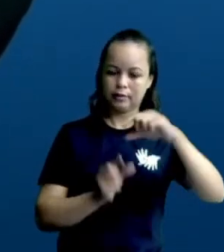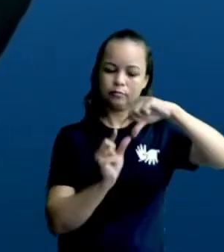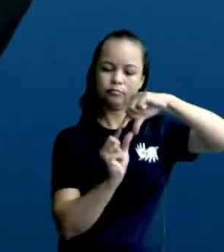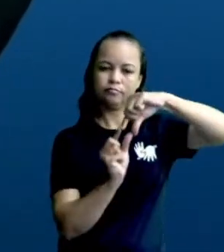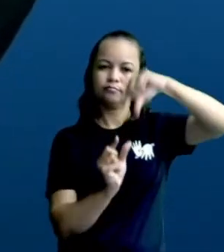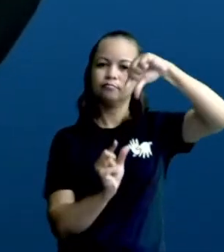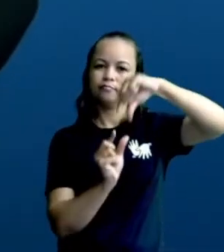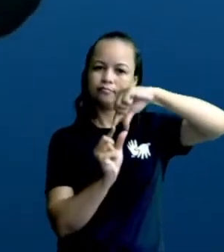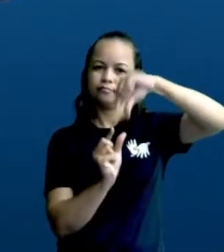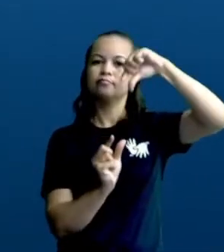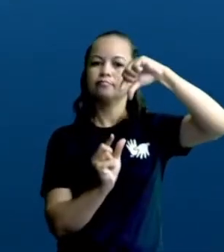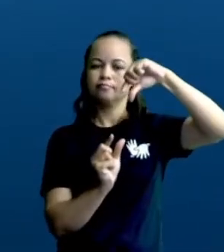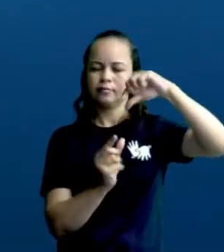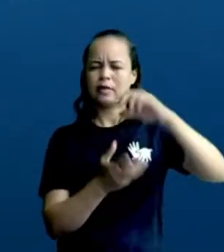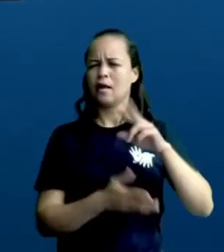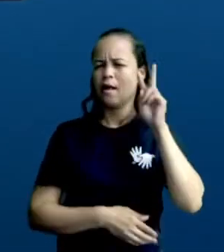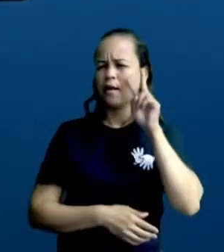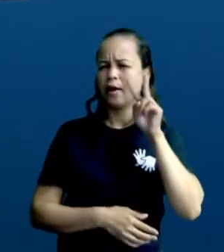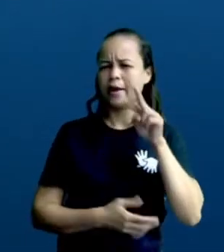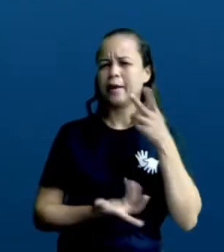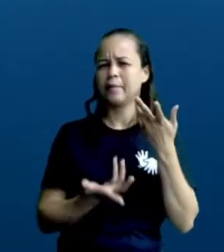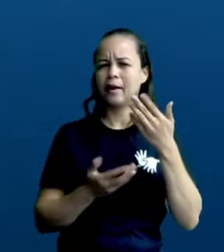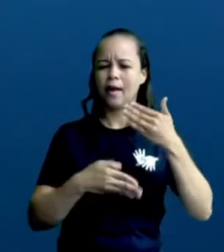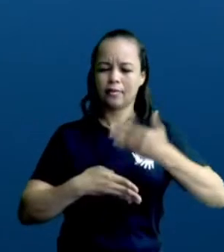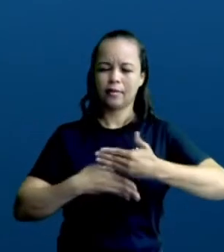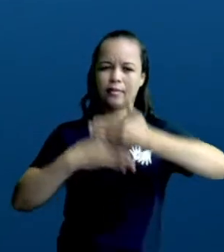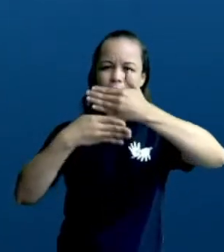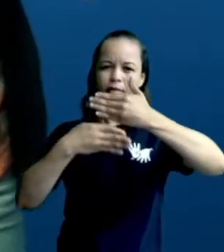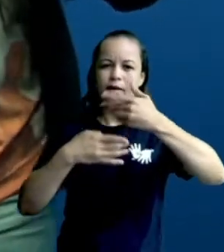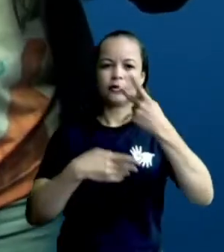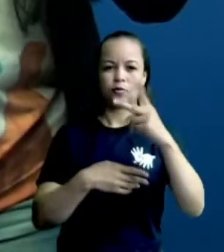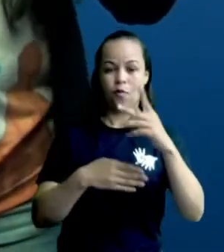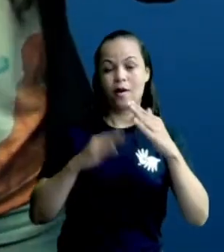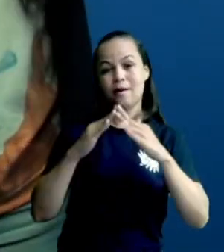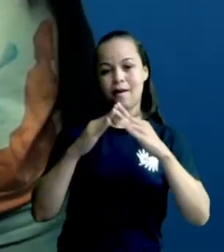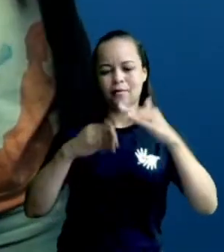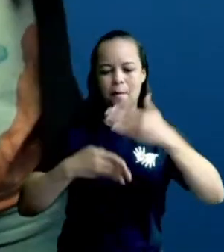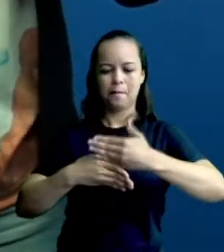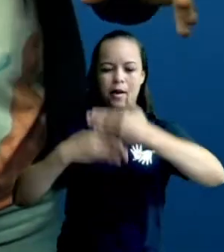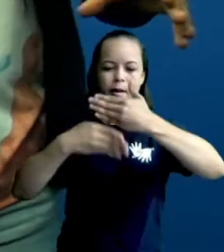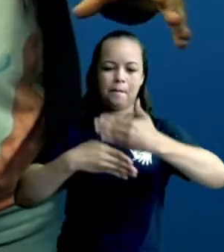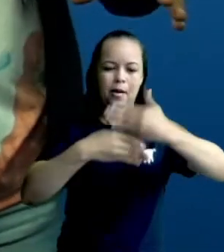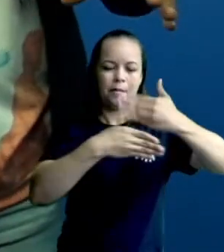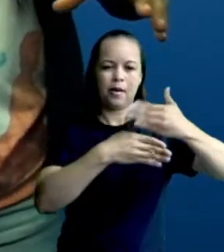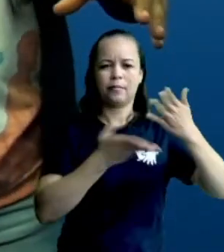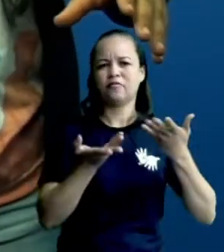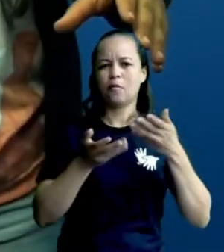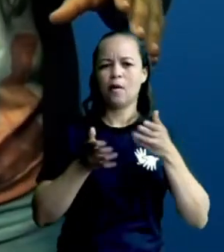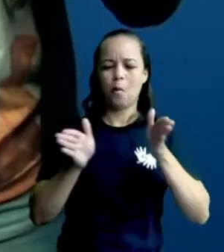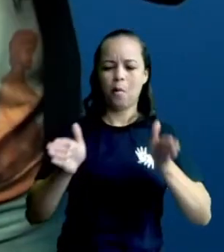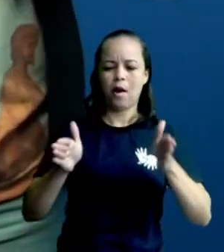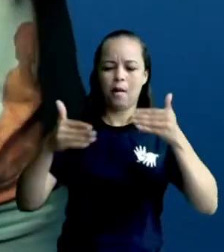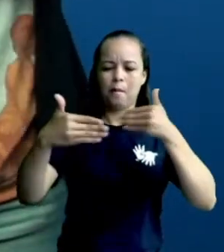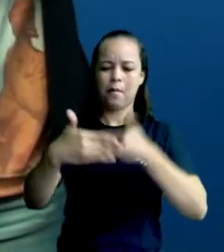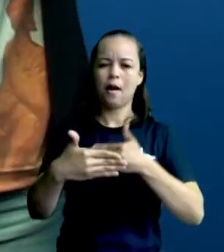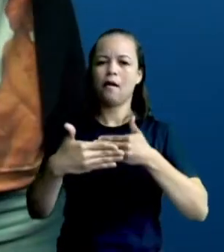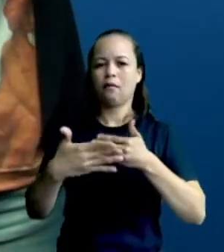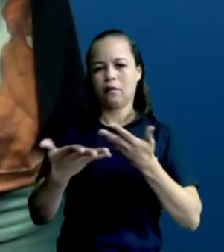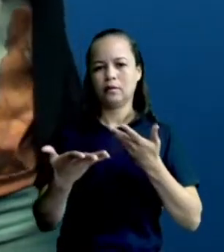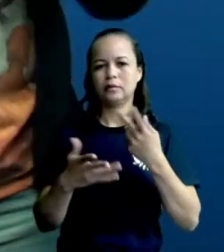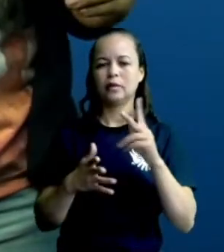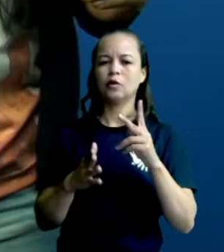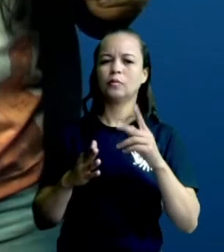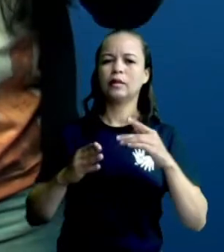colunas, tá certo? Lembra lá da coluna da tua casa, tá? Então, para formar lá o terracinho de casa ou para segurar